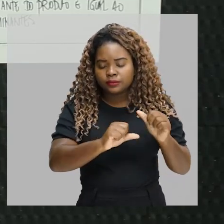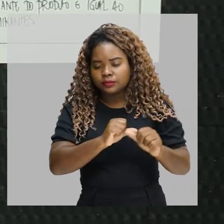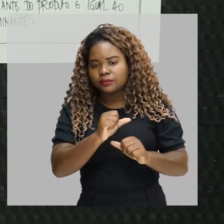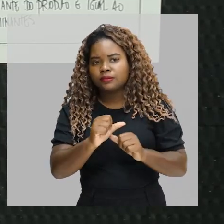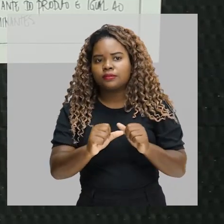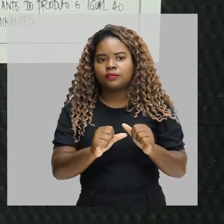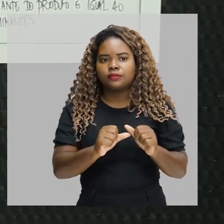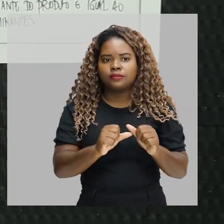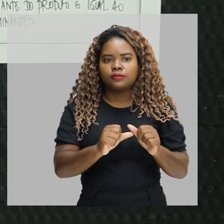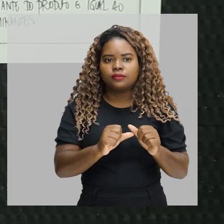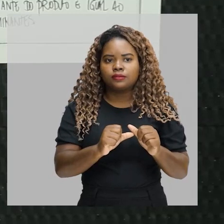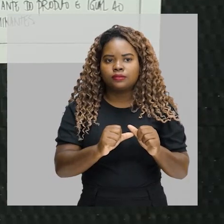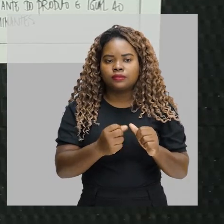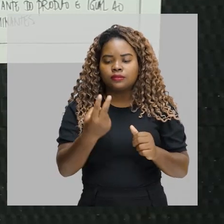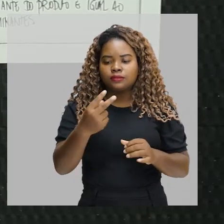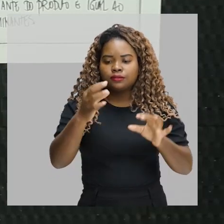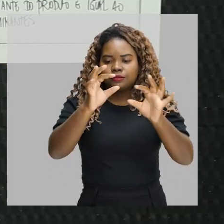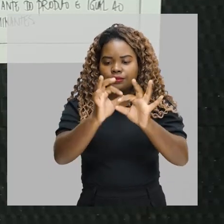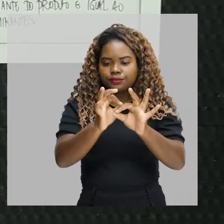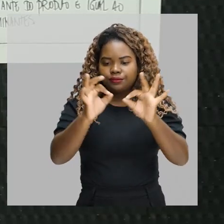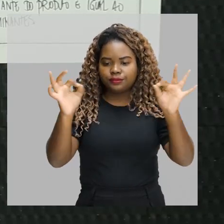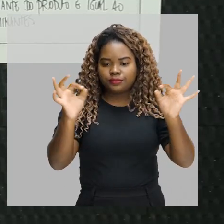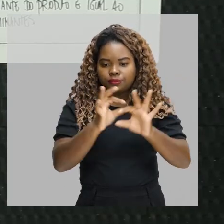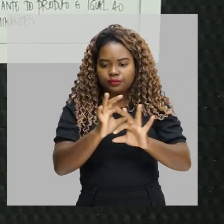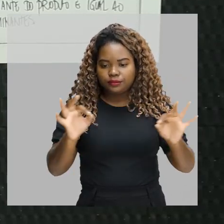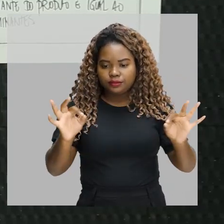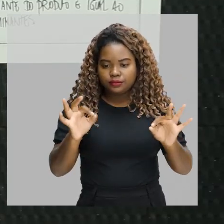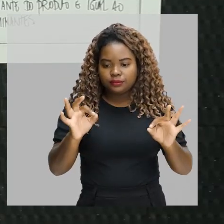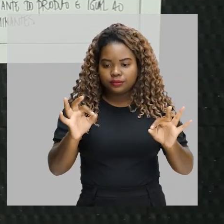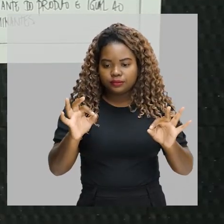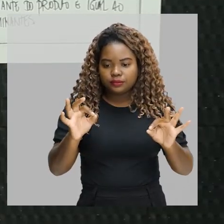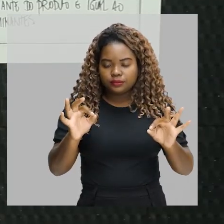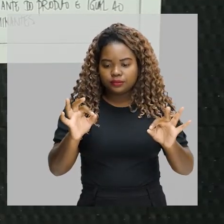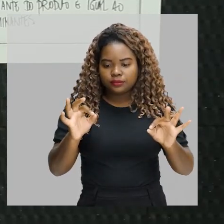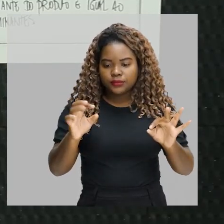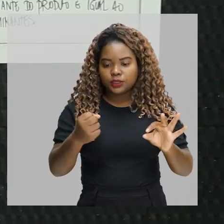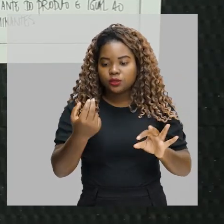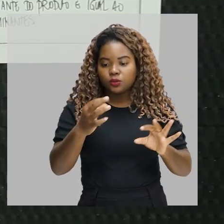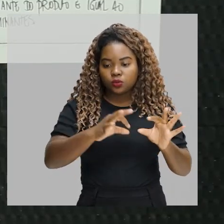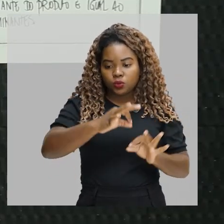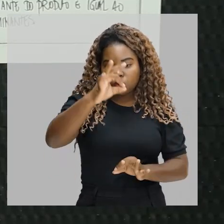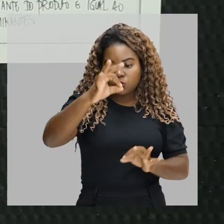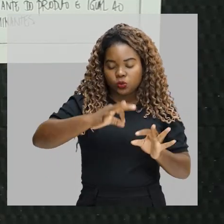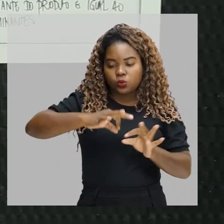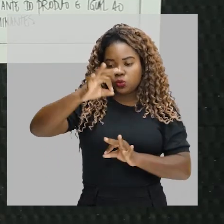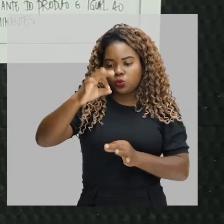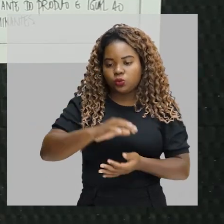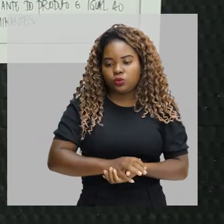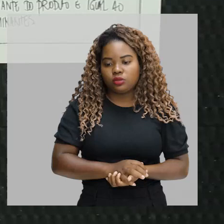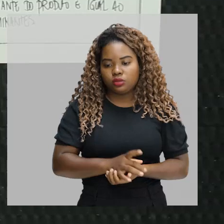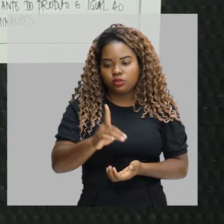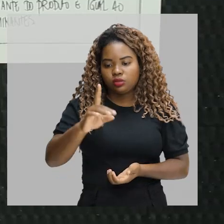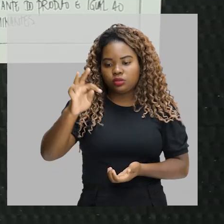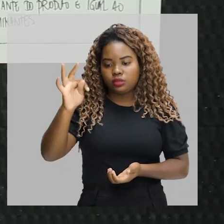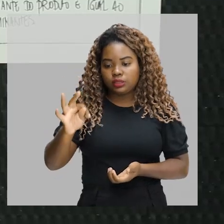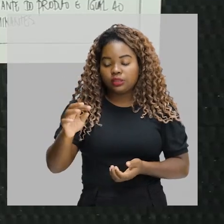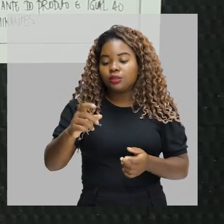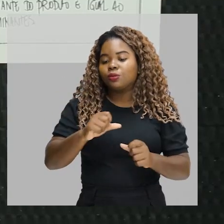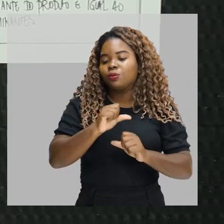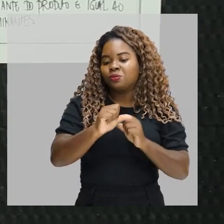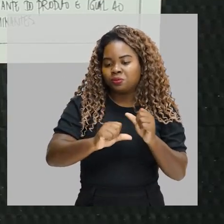a posição de duas linhas ou colunas de uma matriz, seu determinante muda o